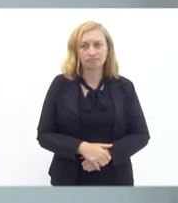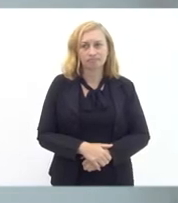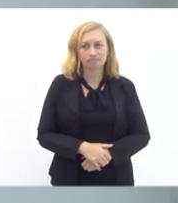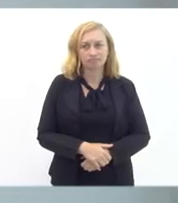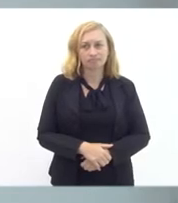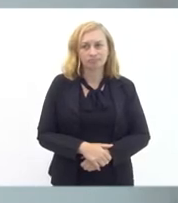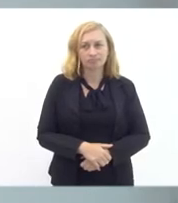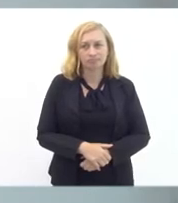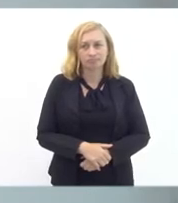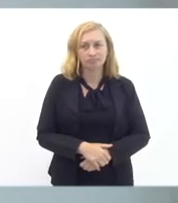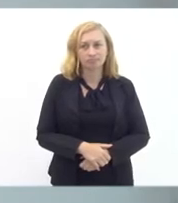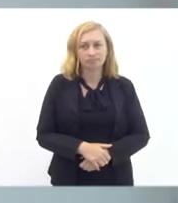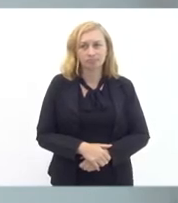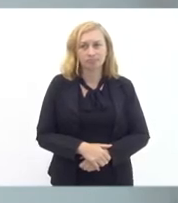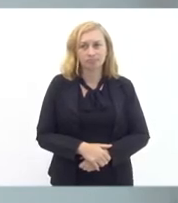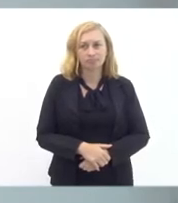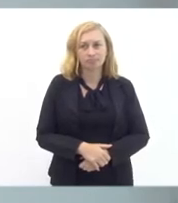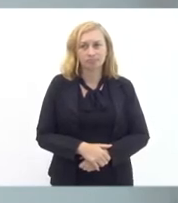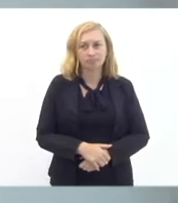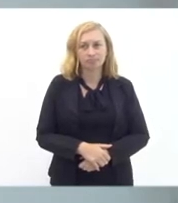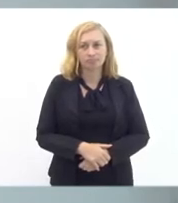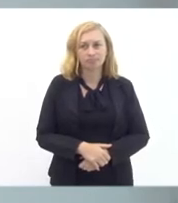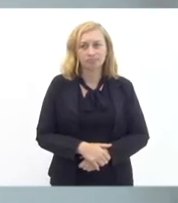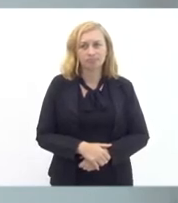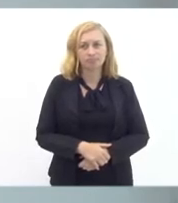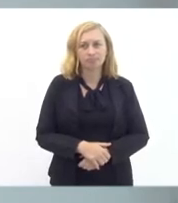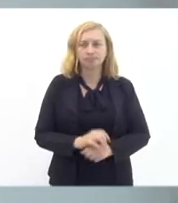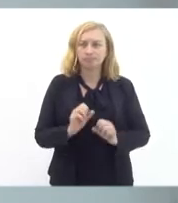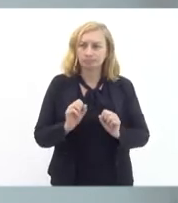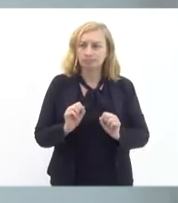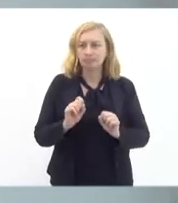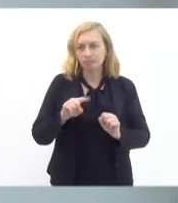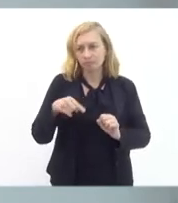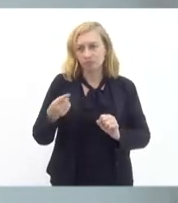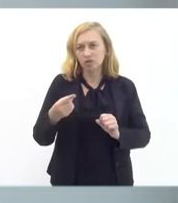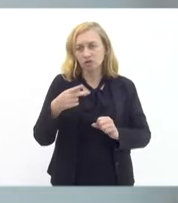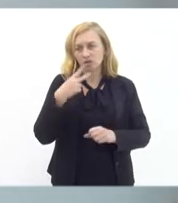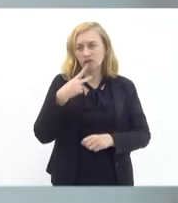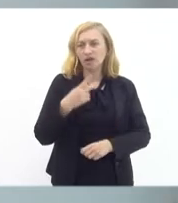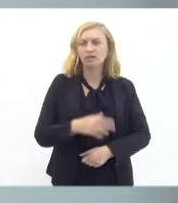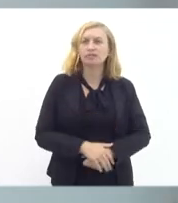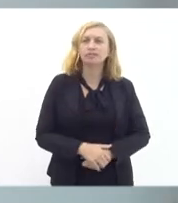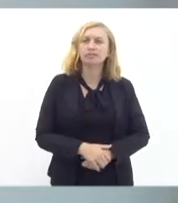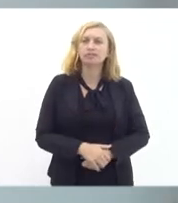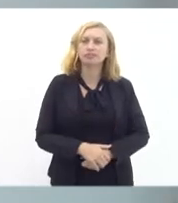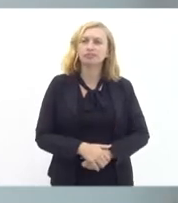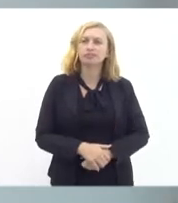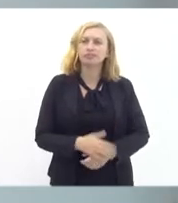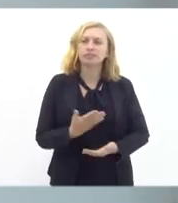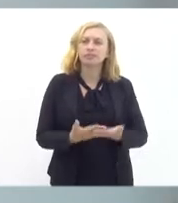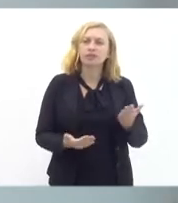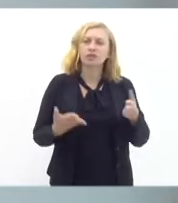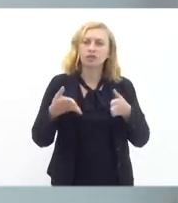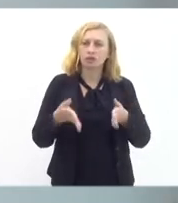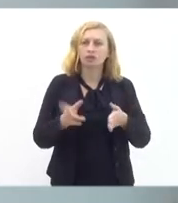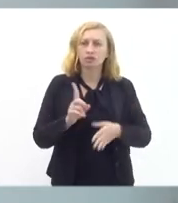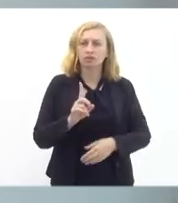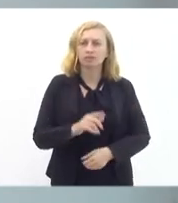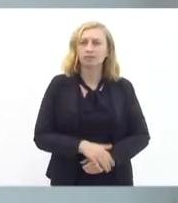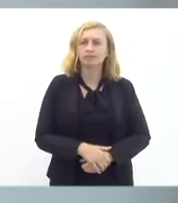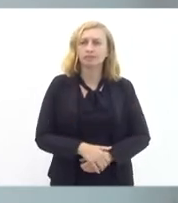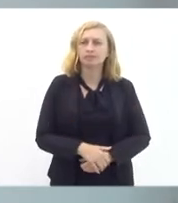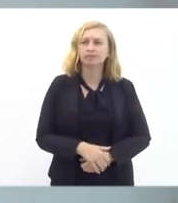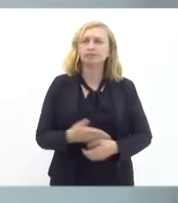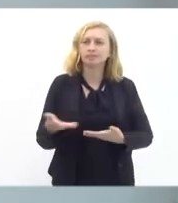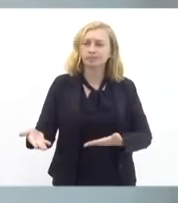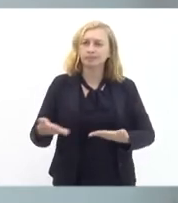Bem, agora não é hora de discussão, né? Depois, quando tiver a vez, né? Vamos perder o foco. Gostaria de